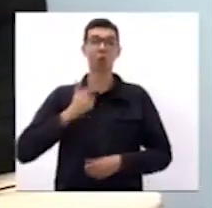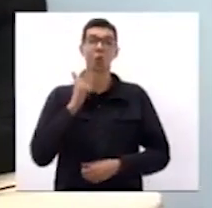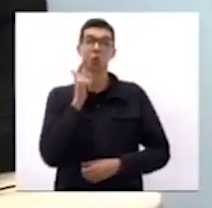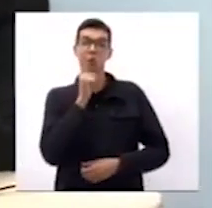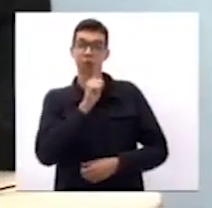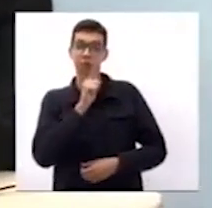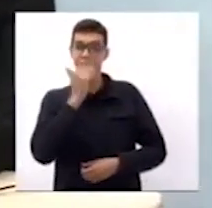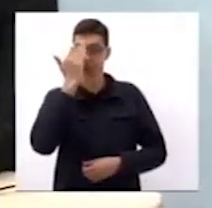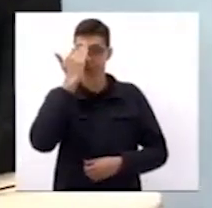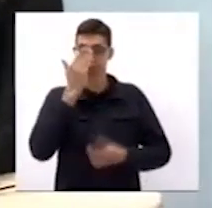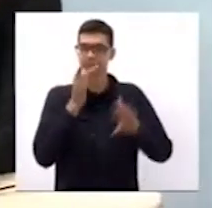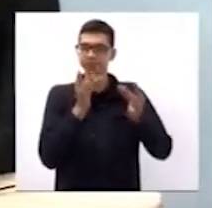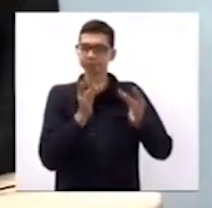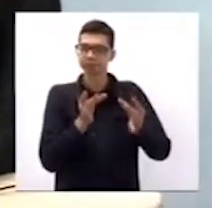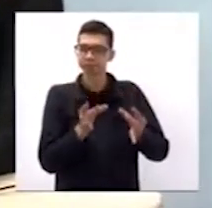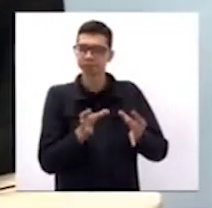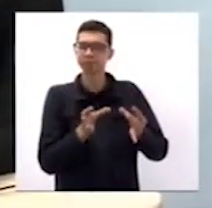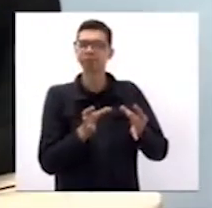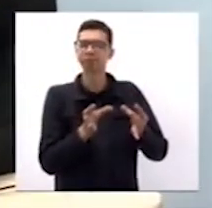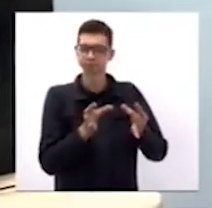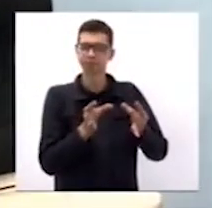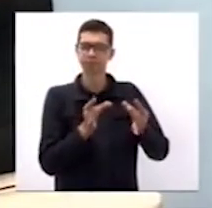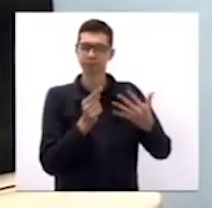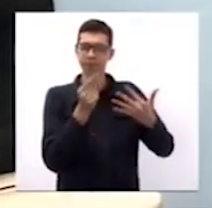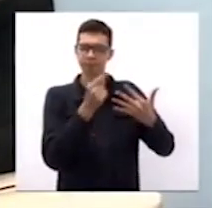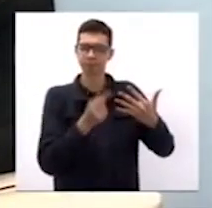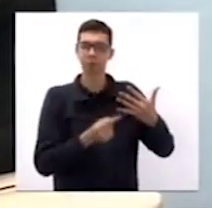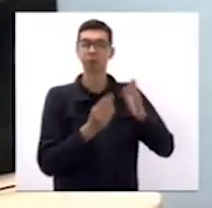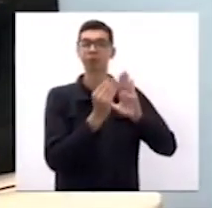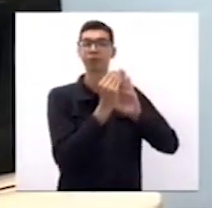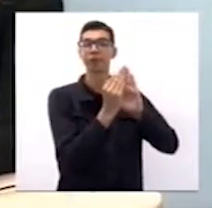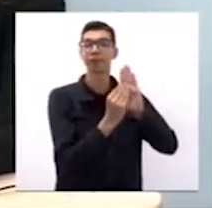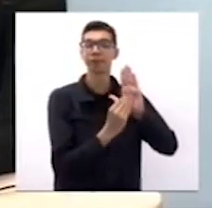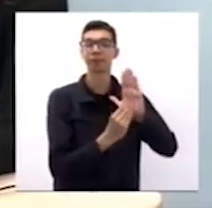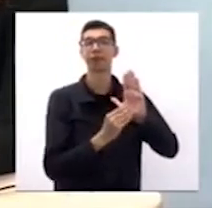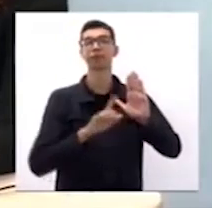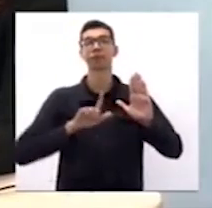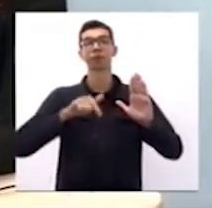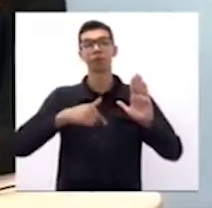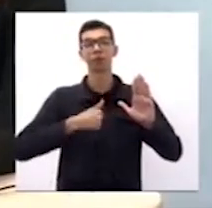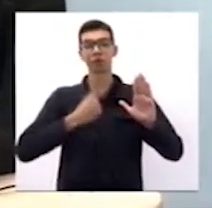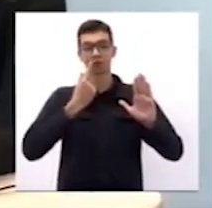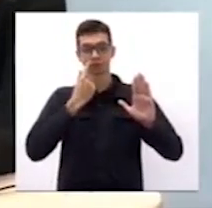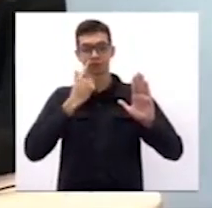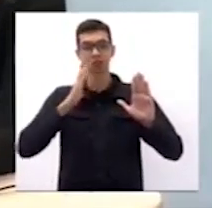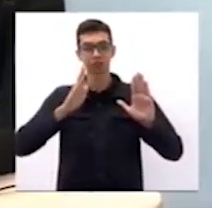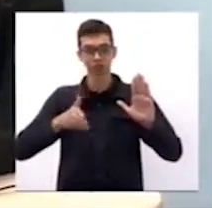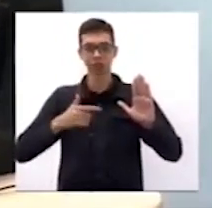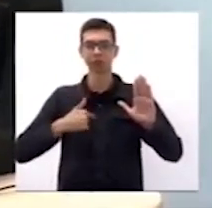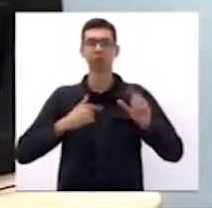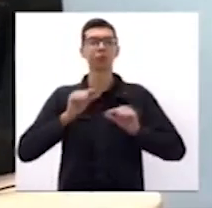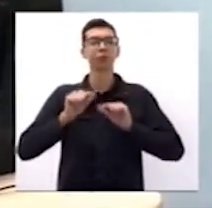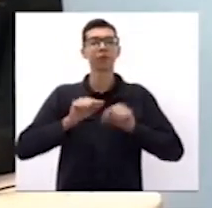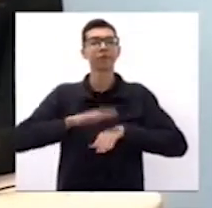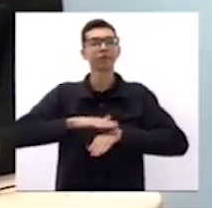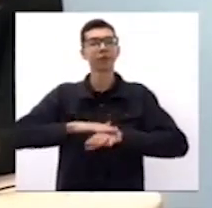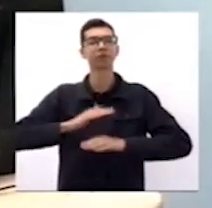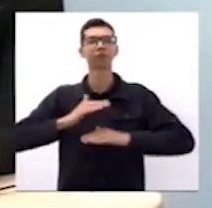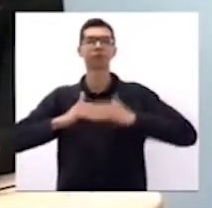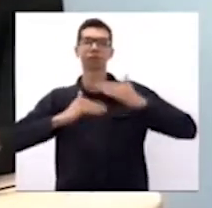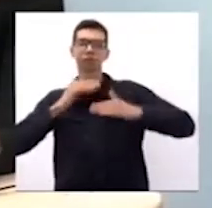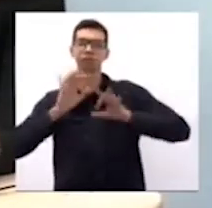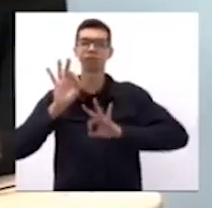eu consigo depois fazer uma autoavaliação de tudo que foi, né, visto, e eu consigo rever, e essa autoavaliação vai ajudar